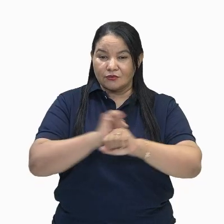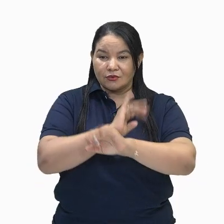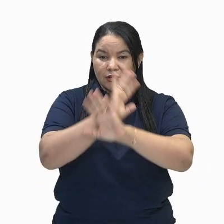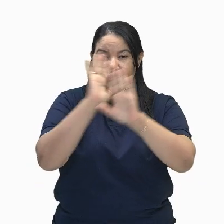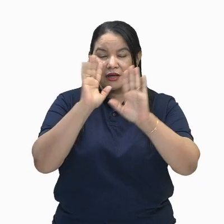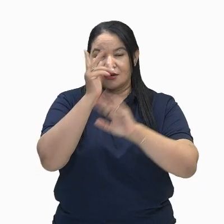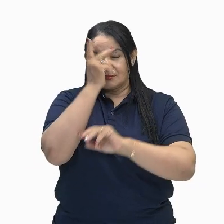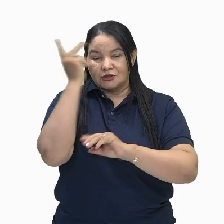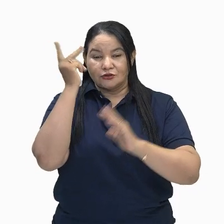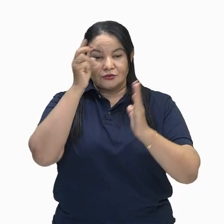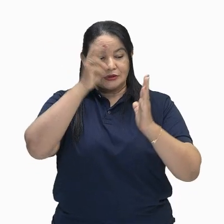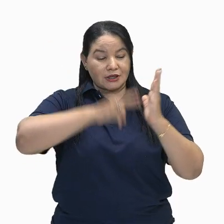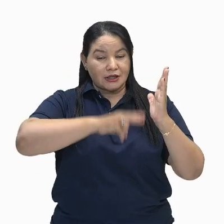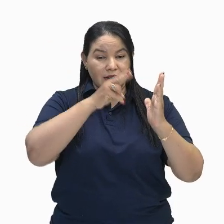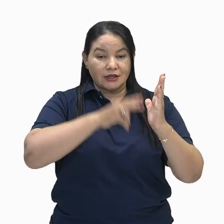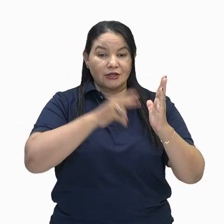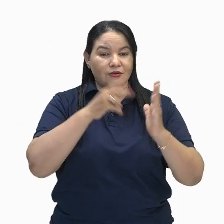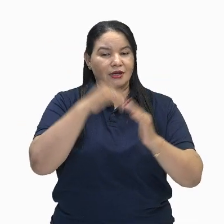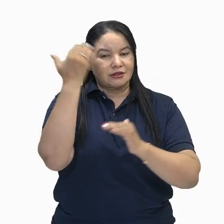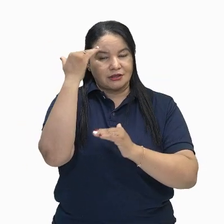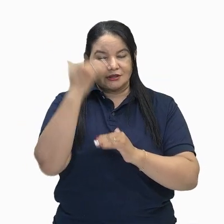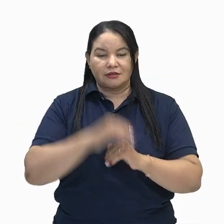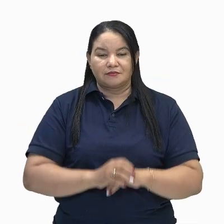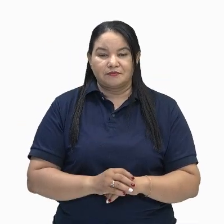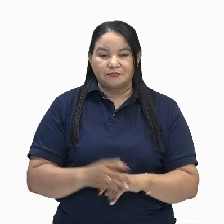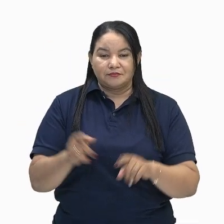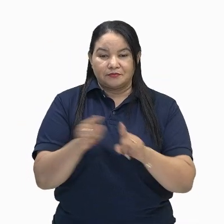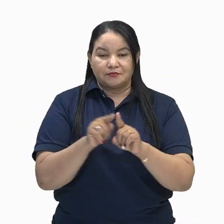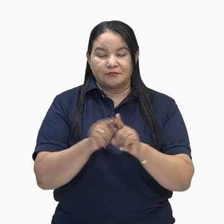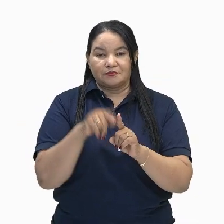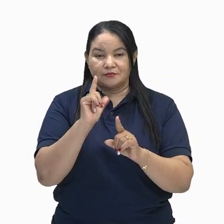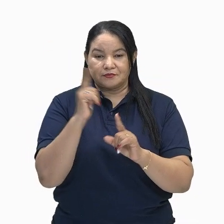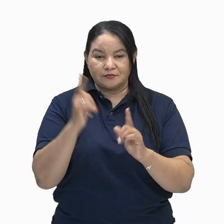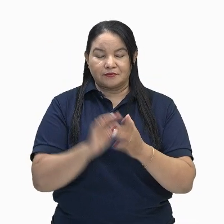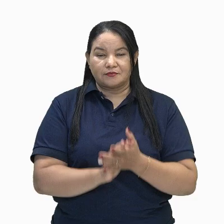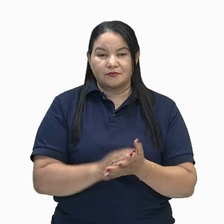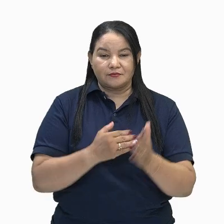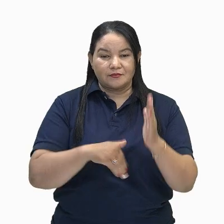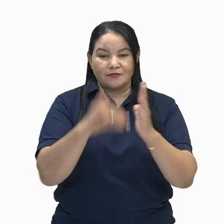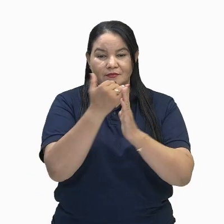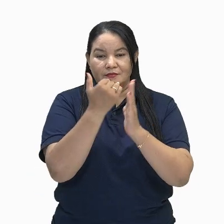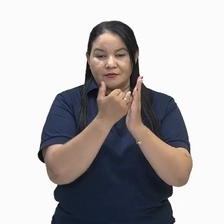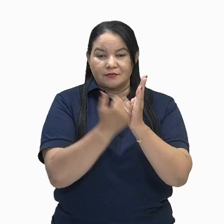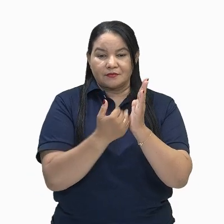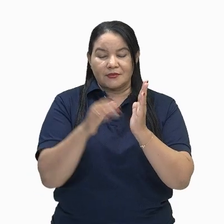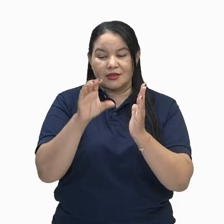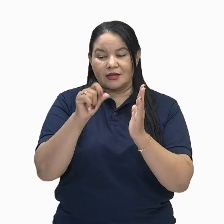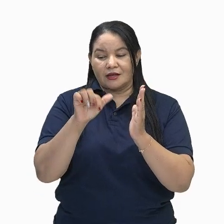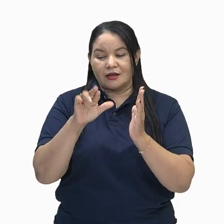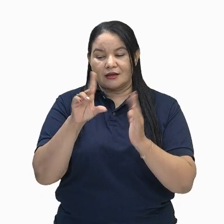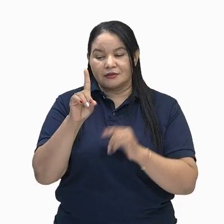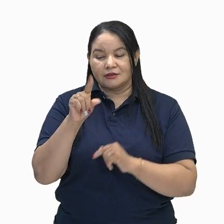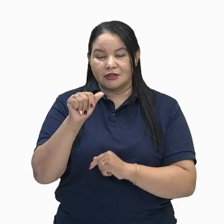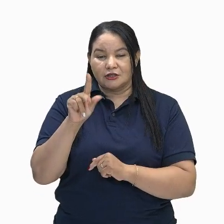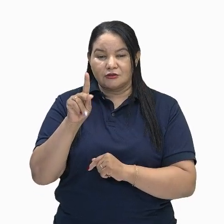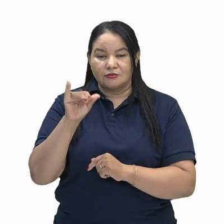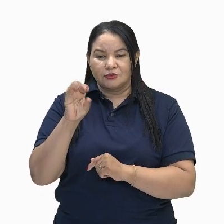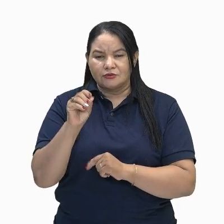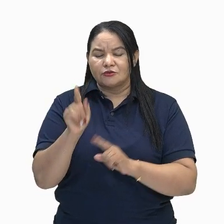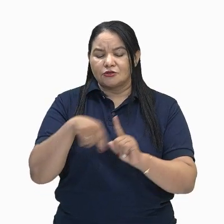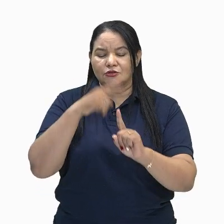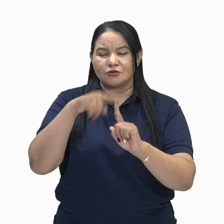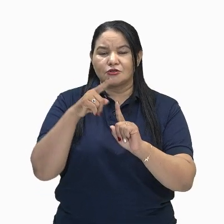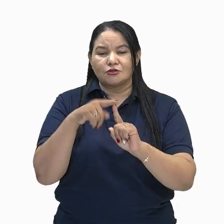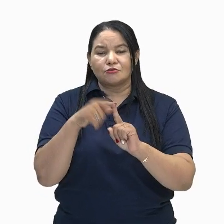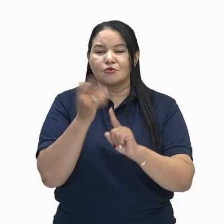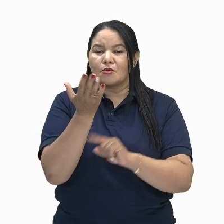leitores, né? O cardápio vai estar dizendo lá qual tipo de comida que se tem, né? Qual tipo de prato que